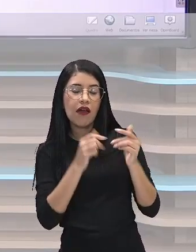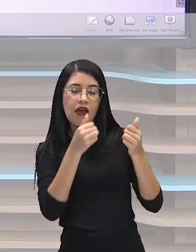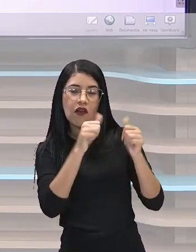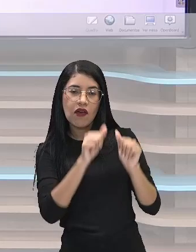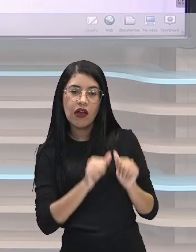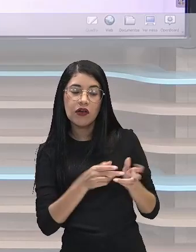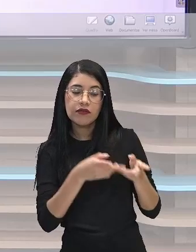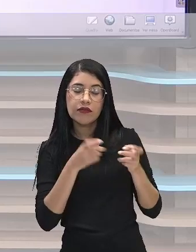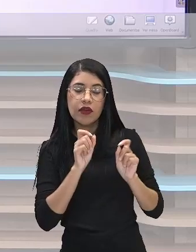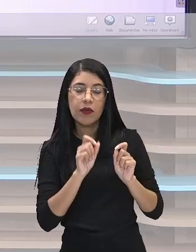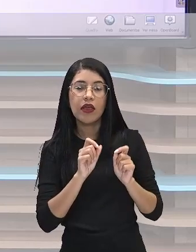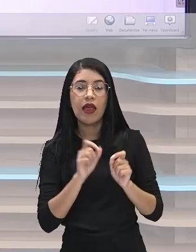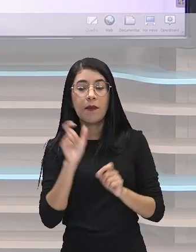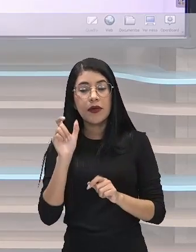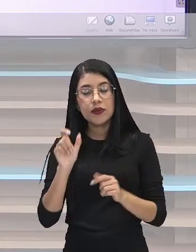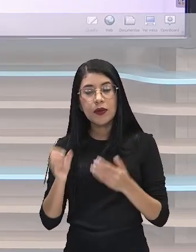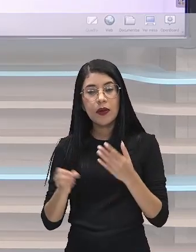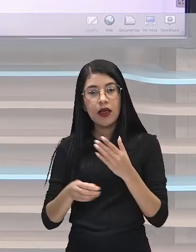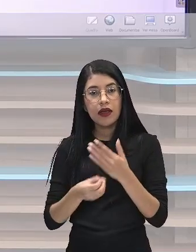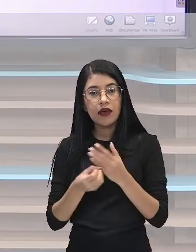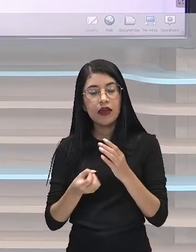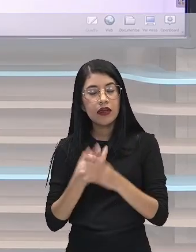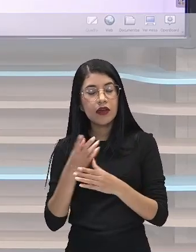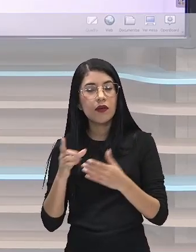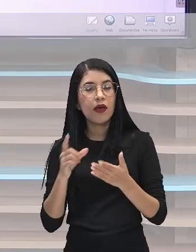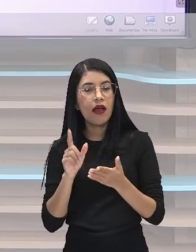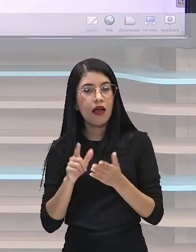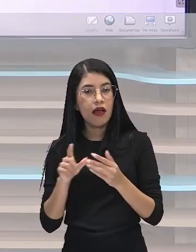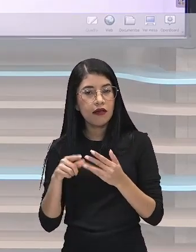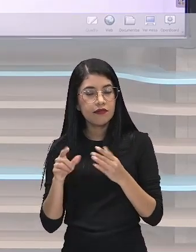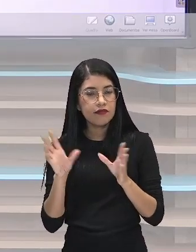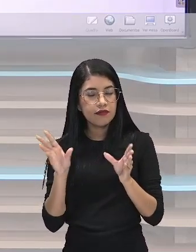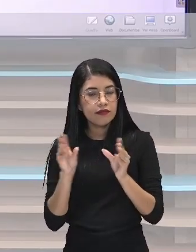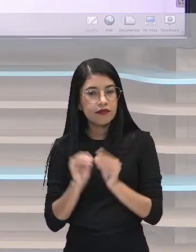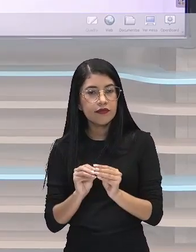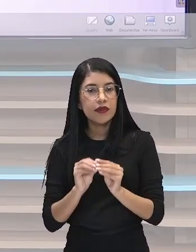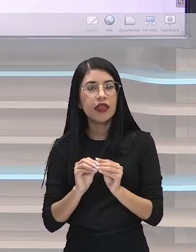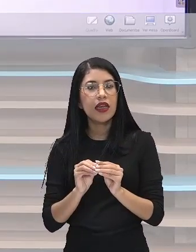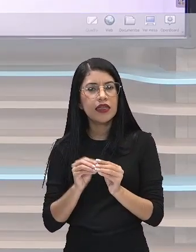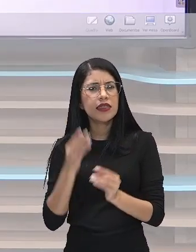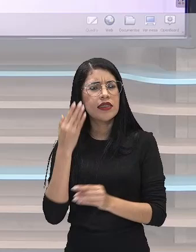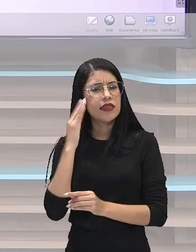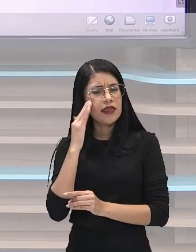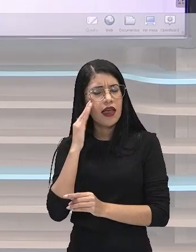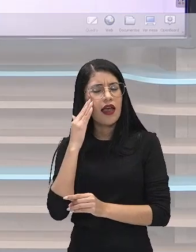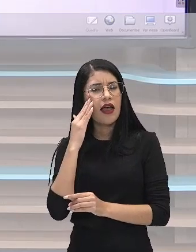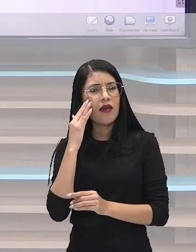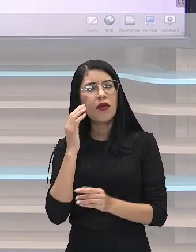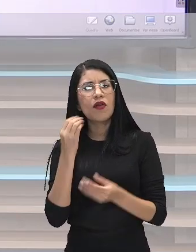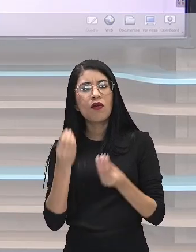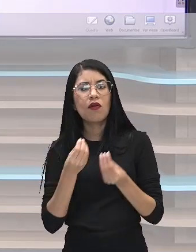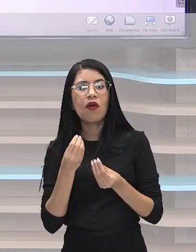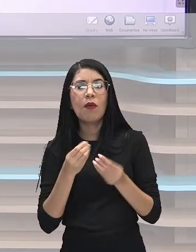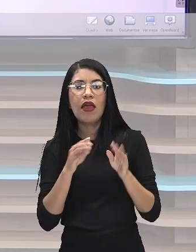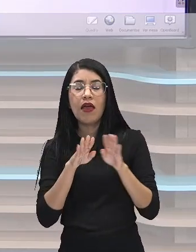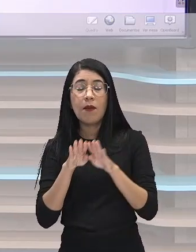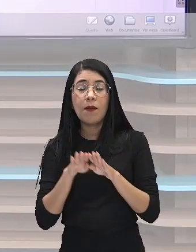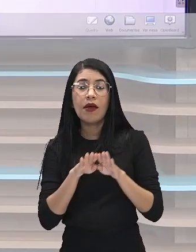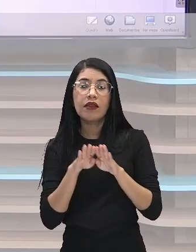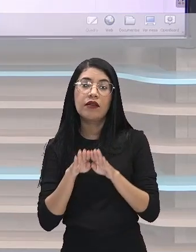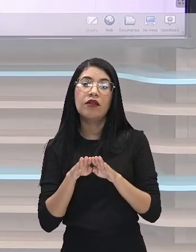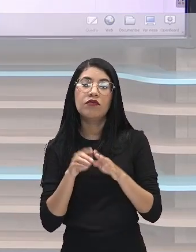o resenhista, o autor, ele tem pleno domínio da escrita formal e percebam que quando ele